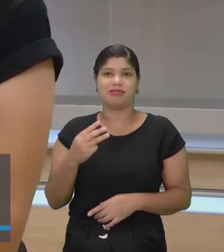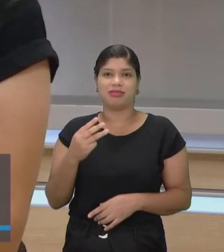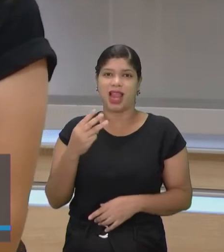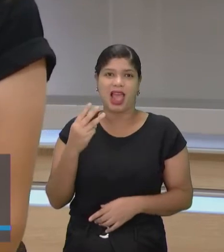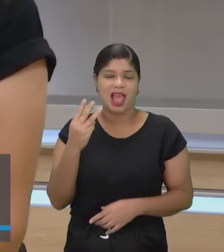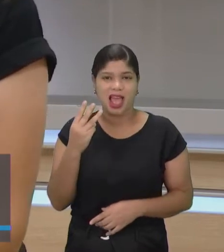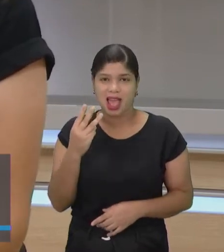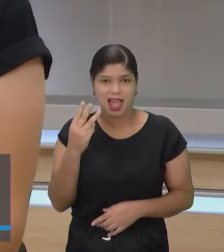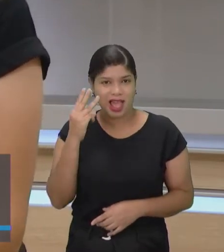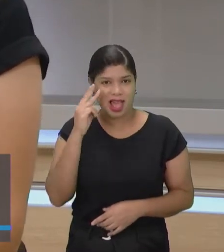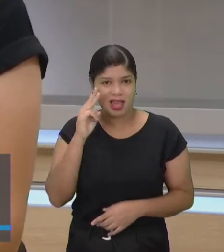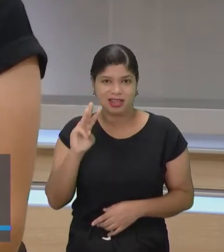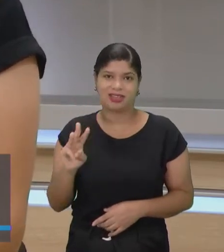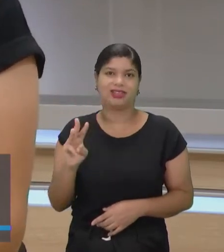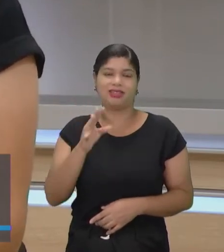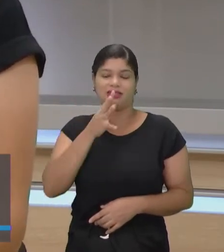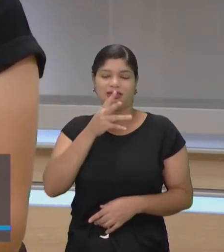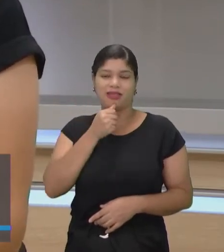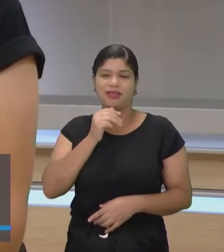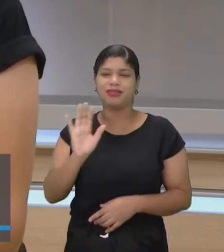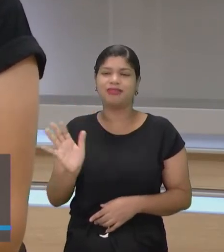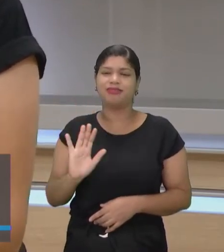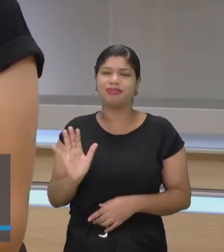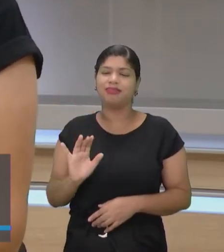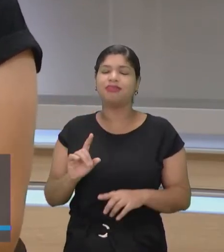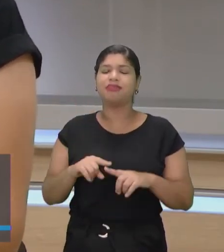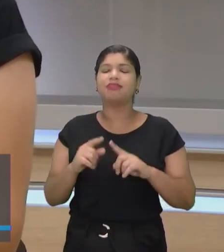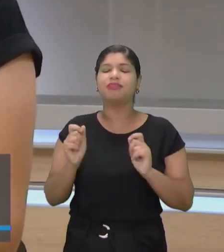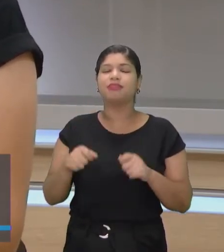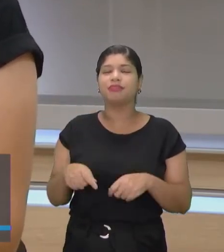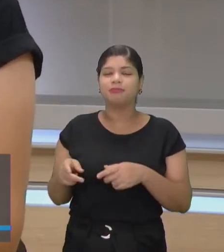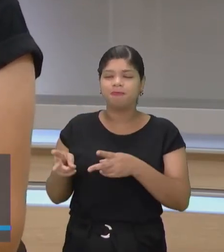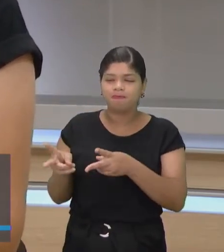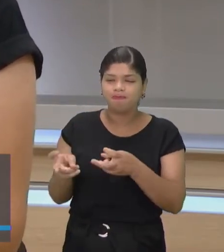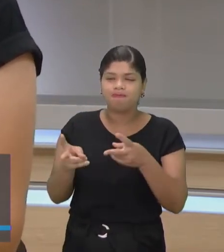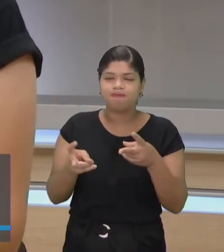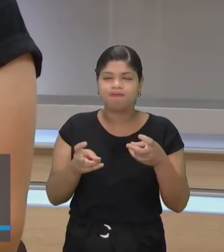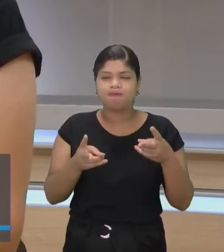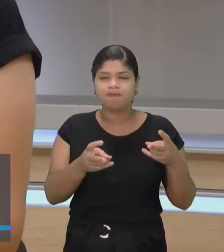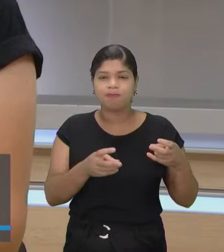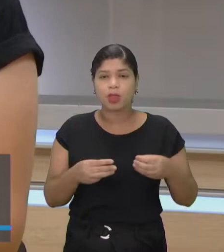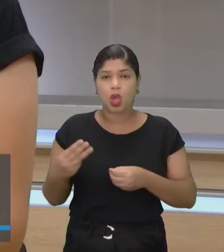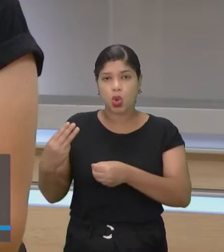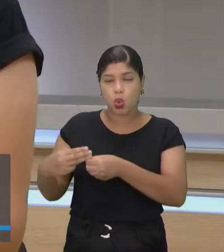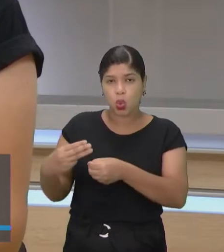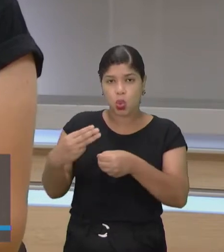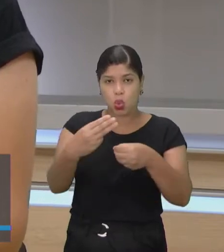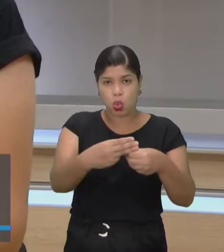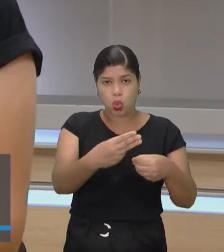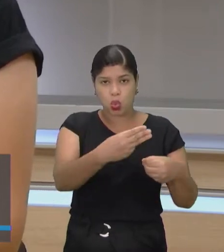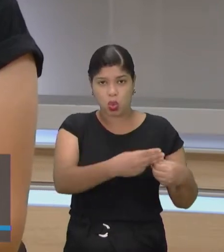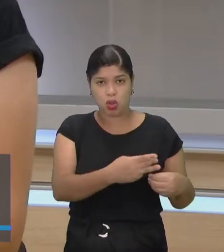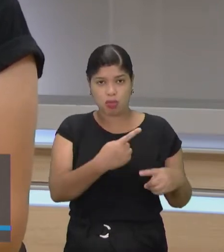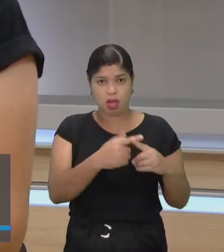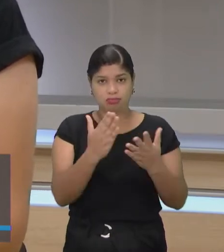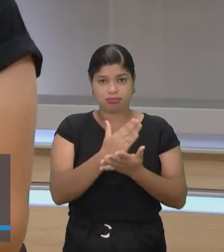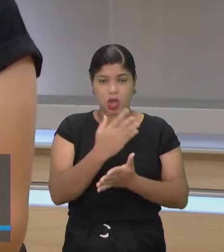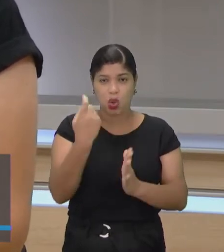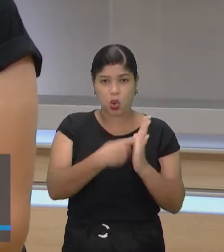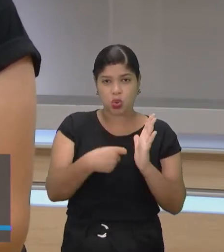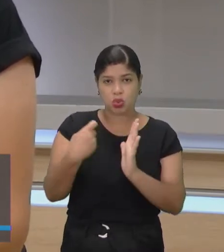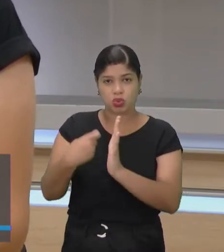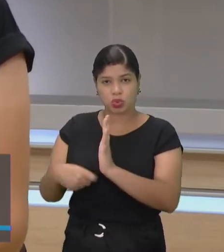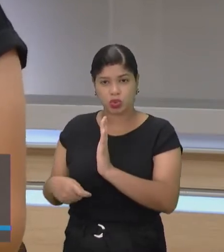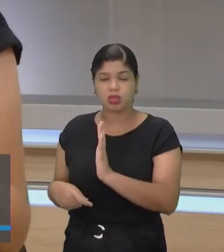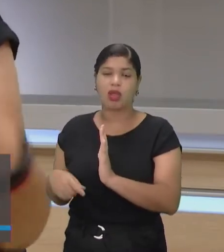procurando. Mas o ideal é que você olhe por município, porque uma coisa importante é que essas taxas, né, por mais que algumas delas a gente